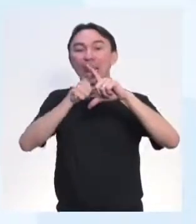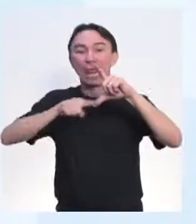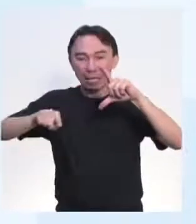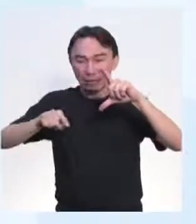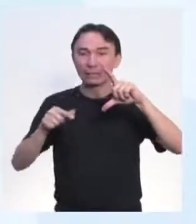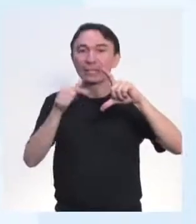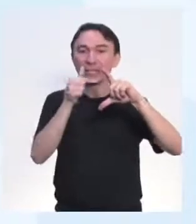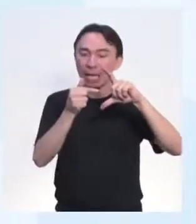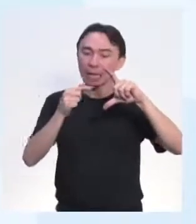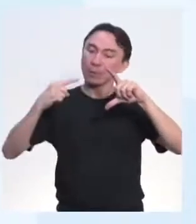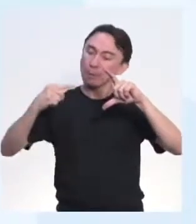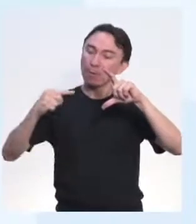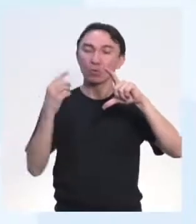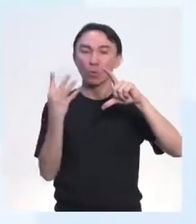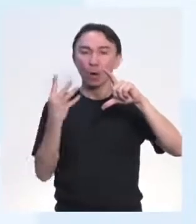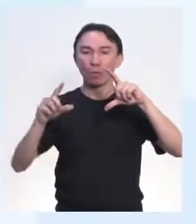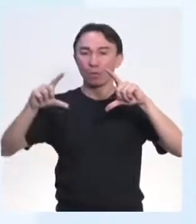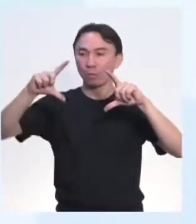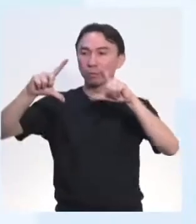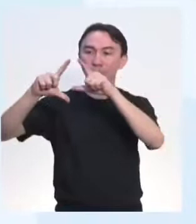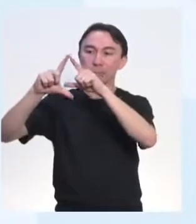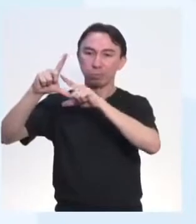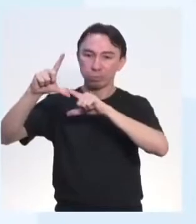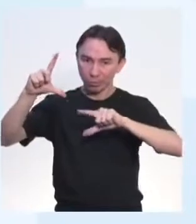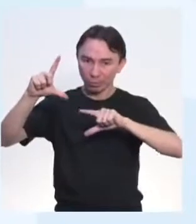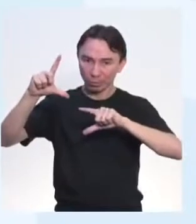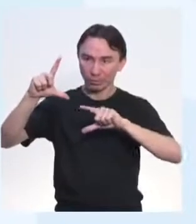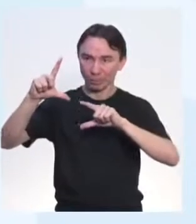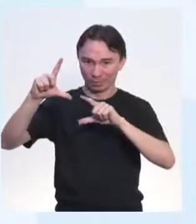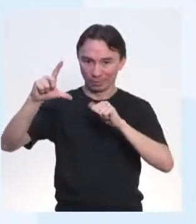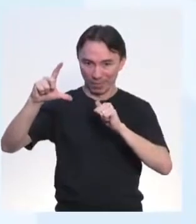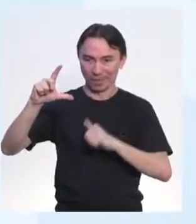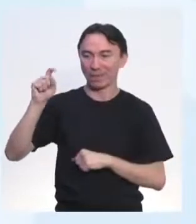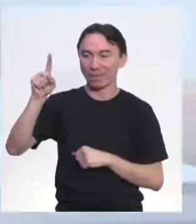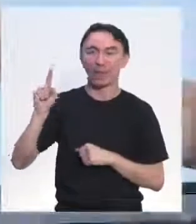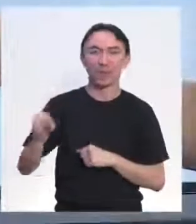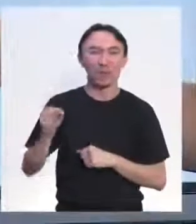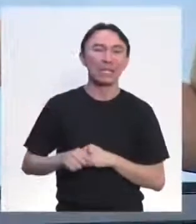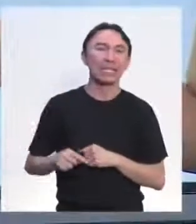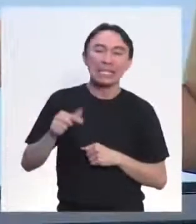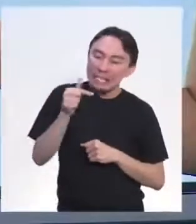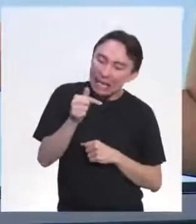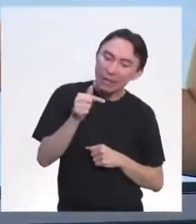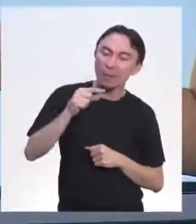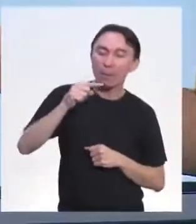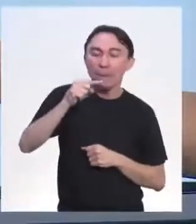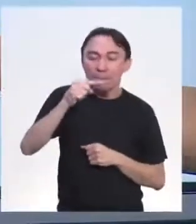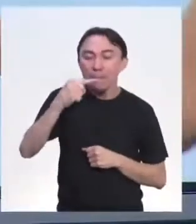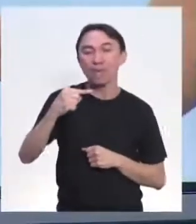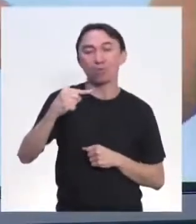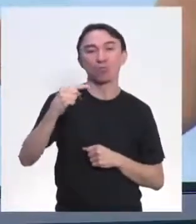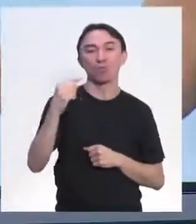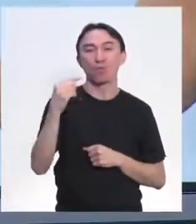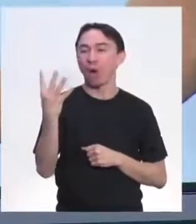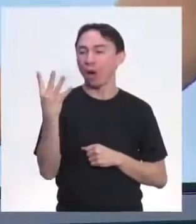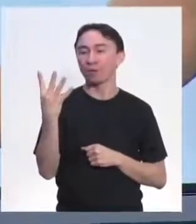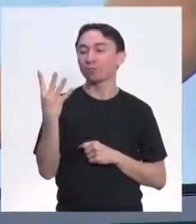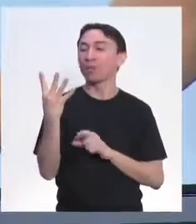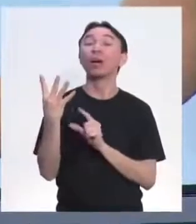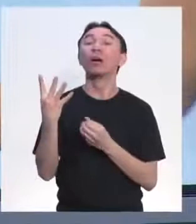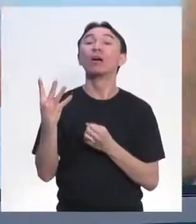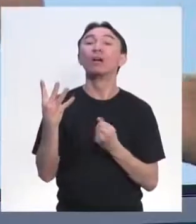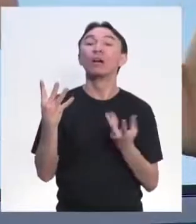7 menos 4 fatorial. 7 menos 4 dá 3. Muito bem. Então, eu